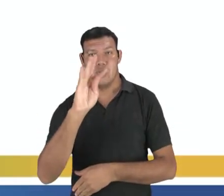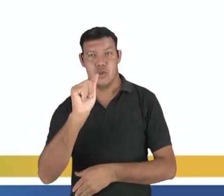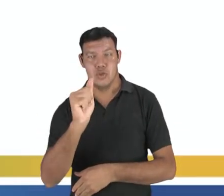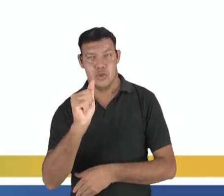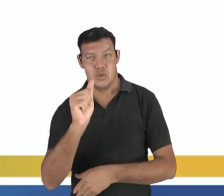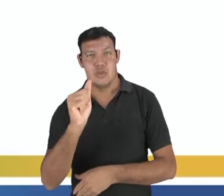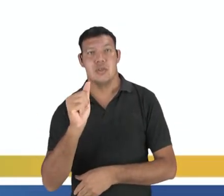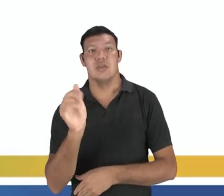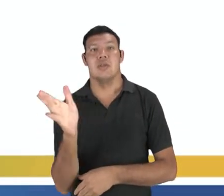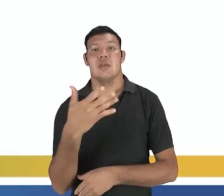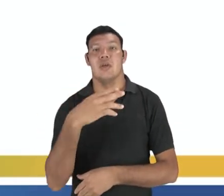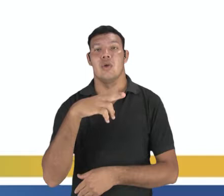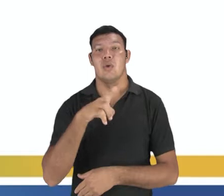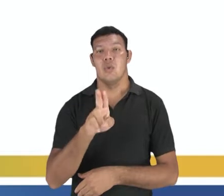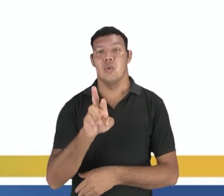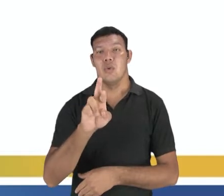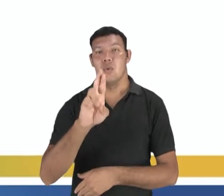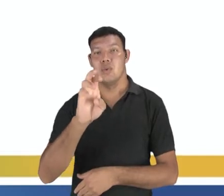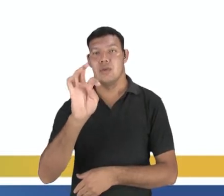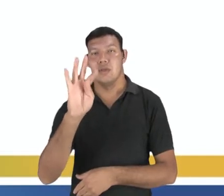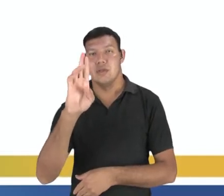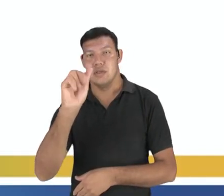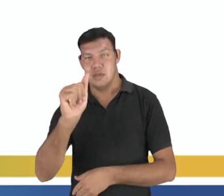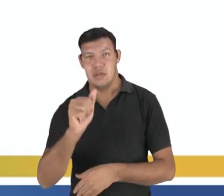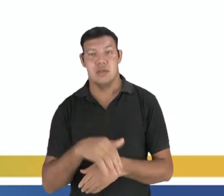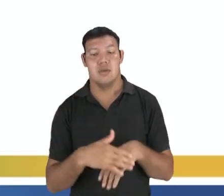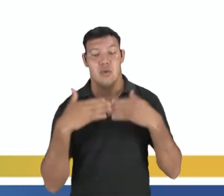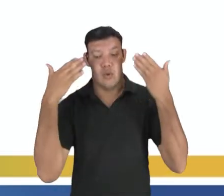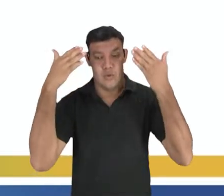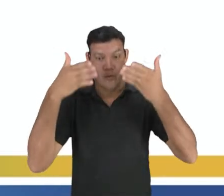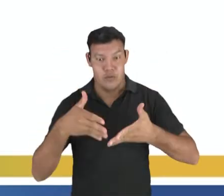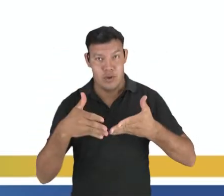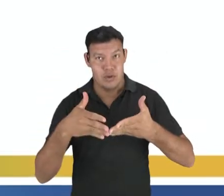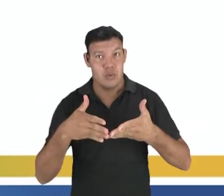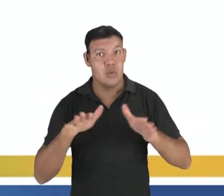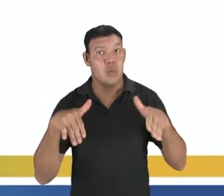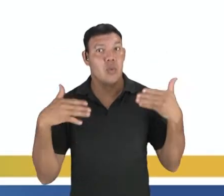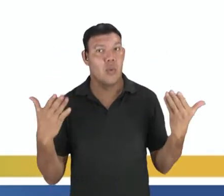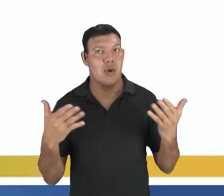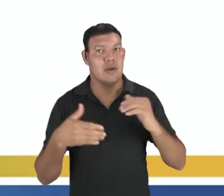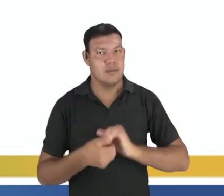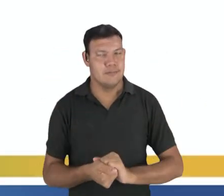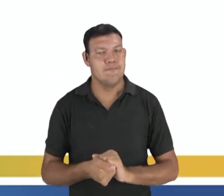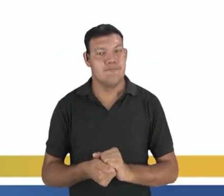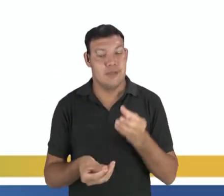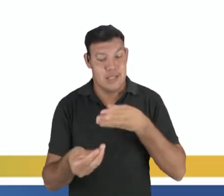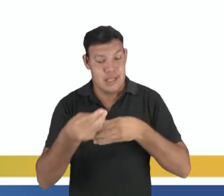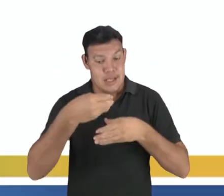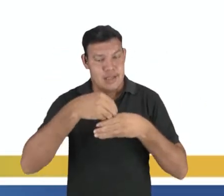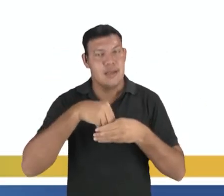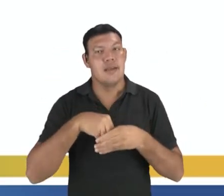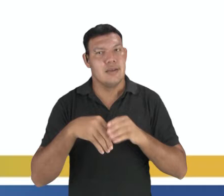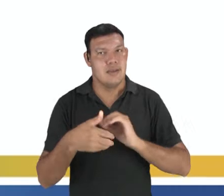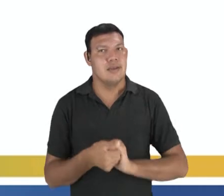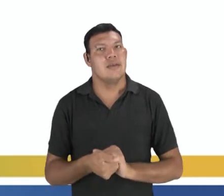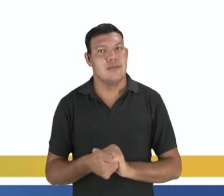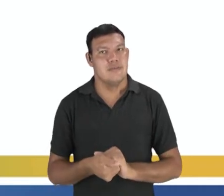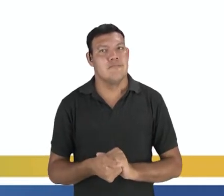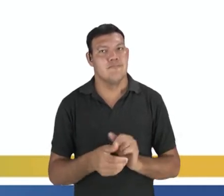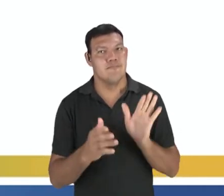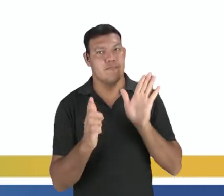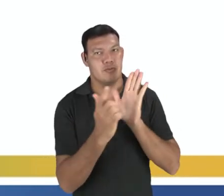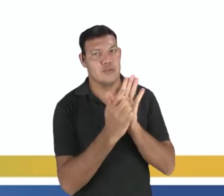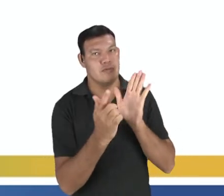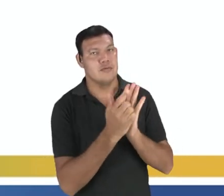e uretra, tá? E aí, o que é importante destacar? que esses órgãos internos, eles funcionam como